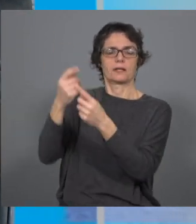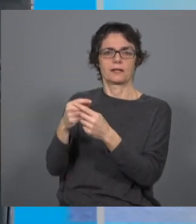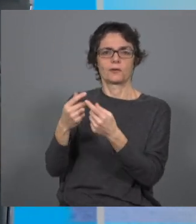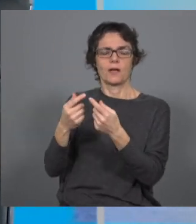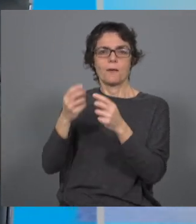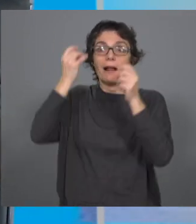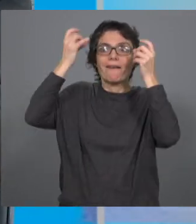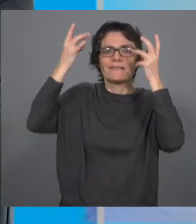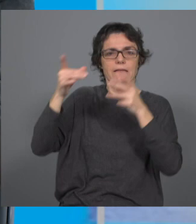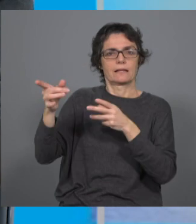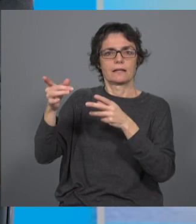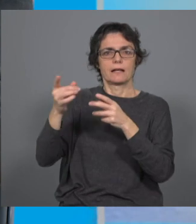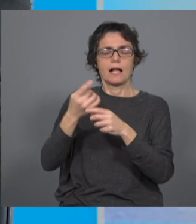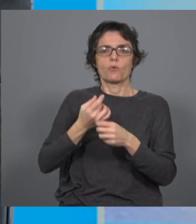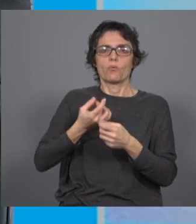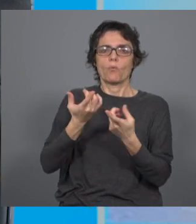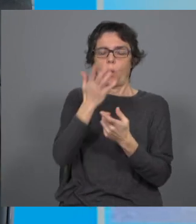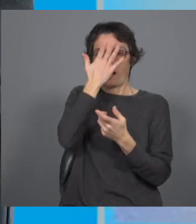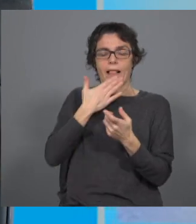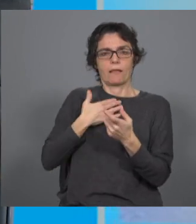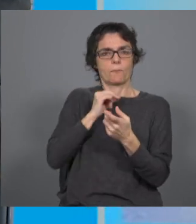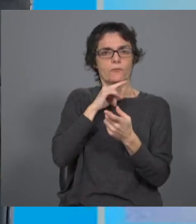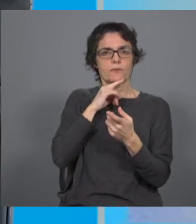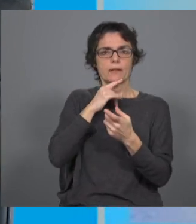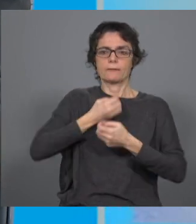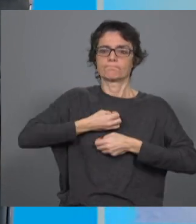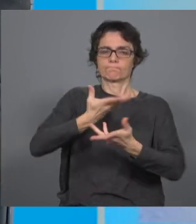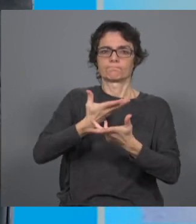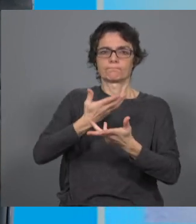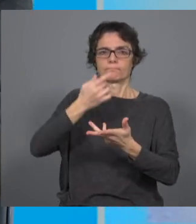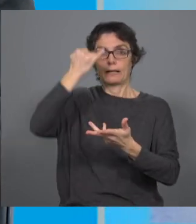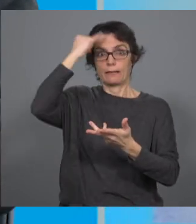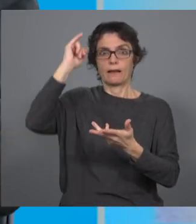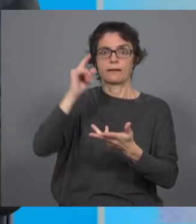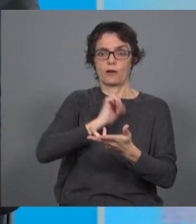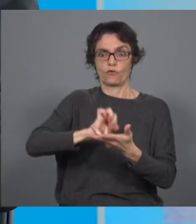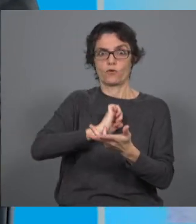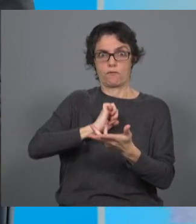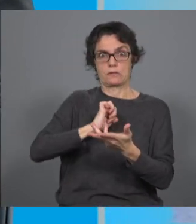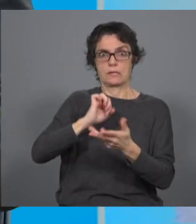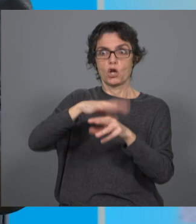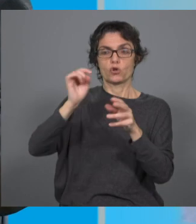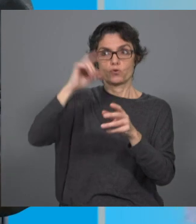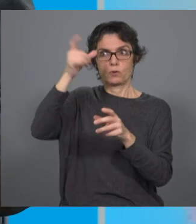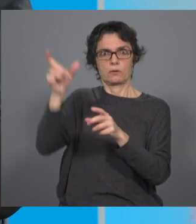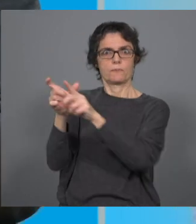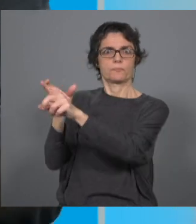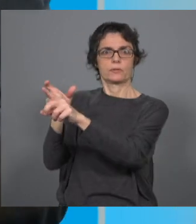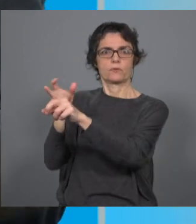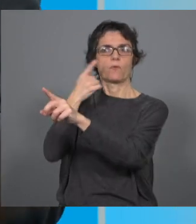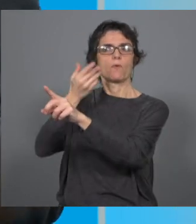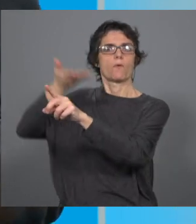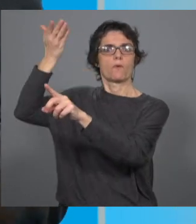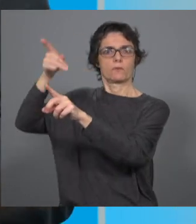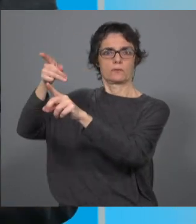sua falsidade. Eu acho que esta é uma das possibilidades também da máscara. E poderíamos continuar aqui a falar sobre